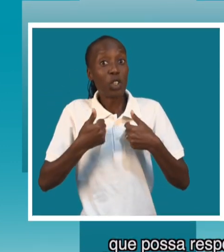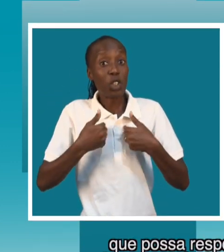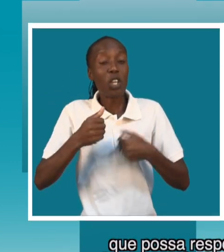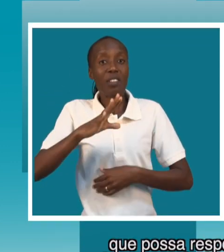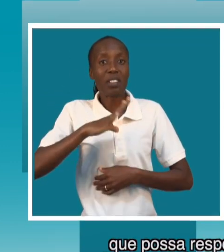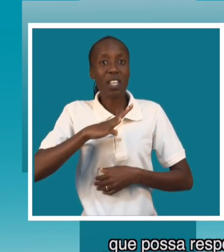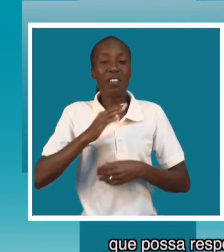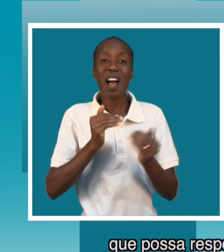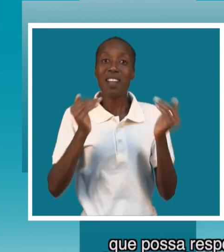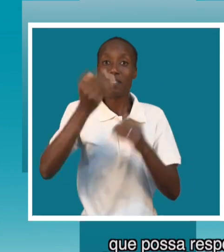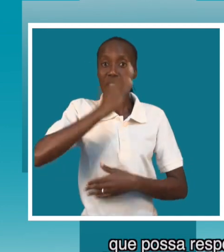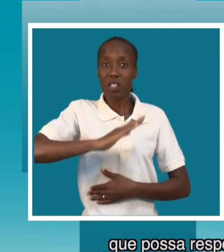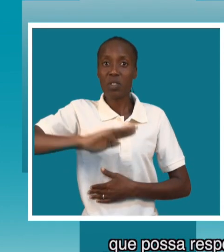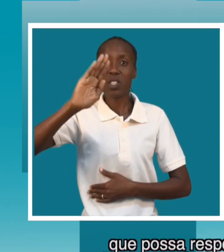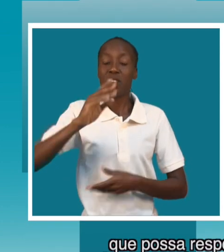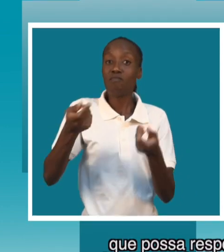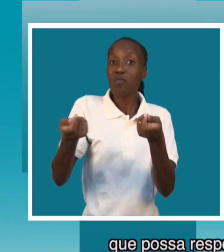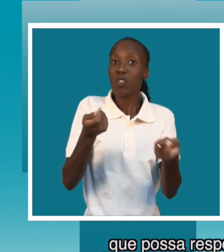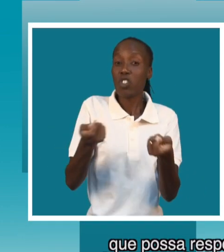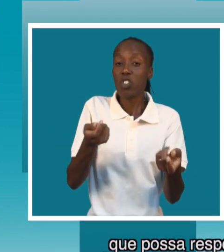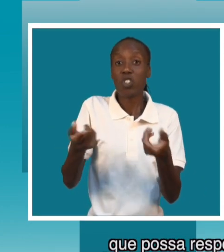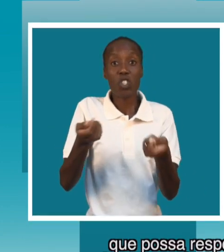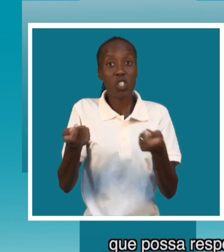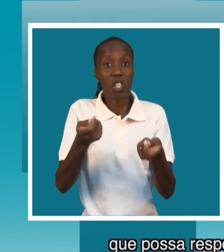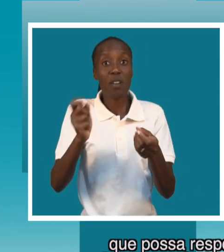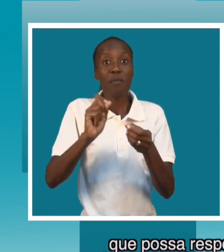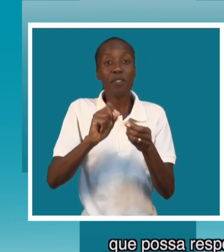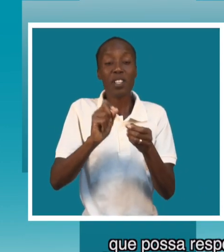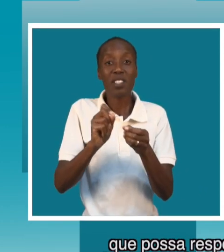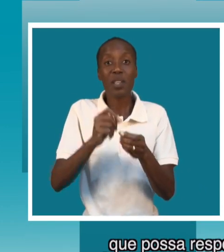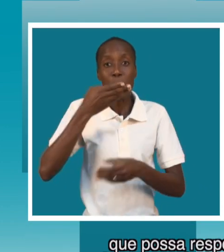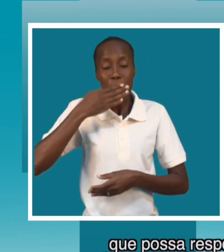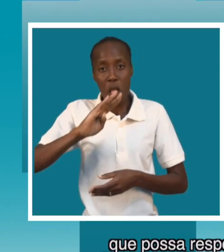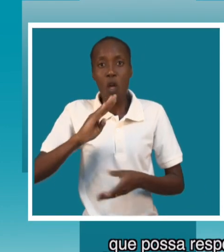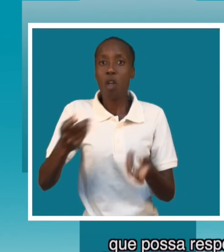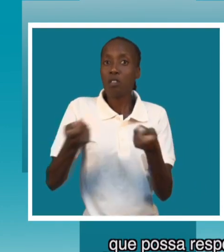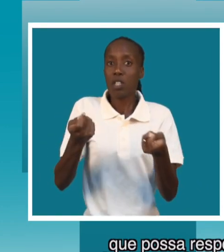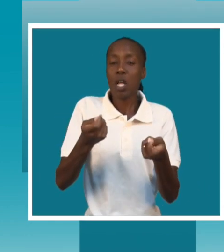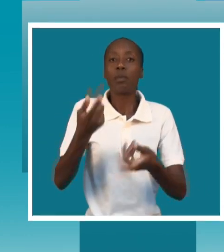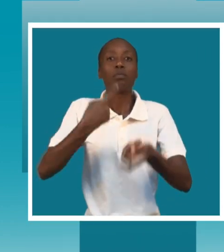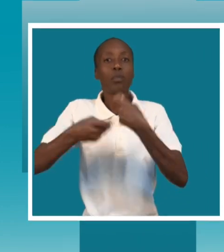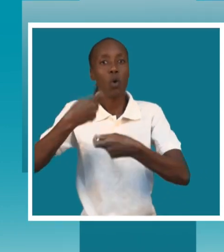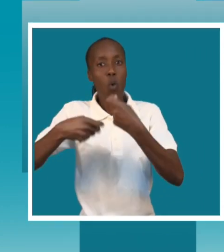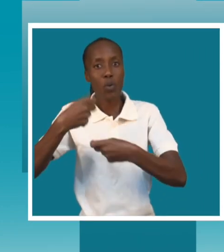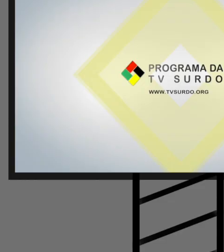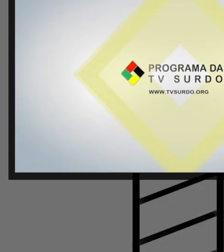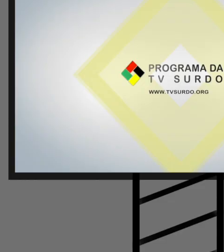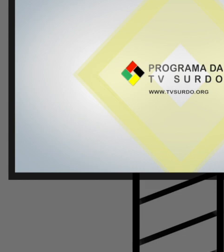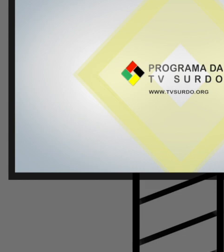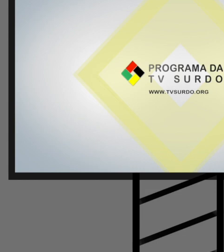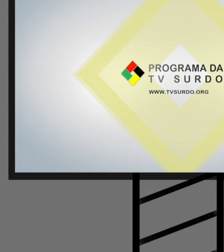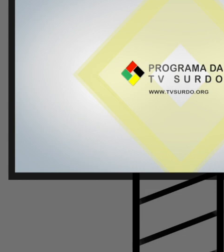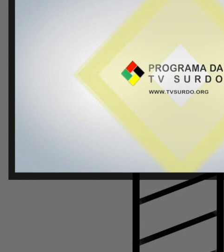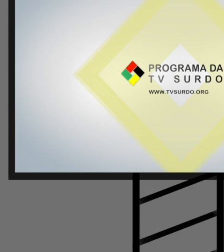vários jovens a nível nacional têm de gerir, de fazer a melhor gestão dos seus negócios.